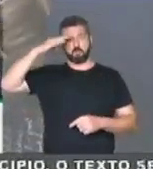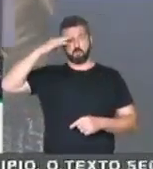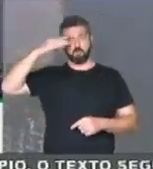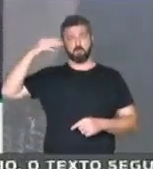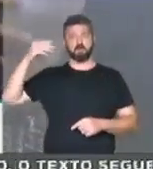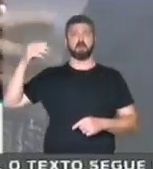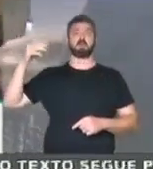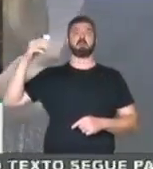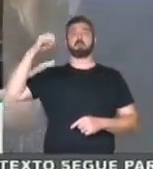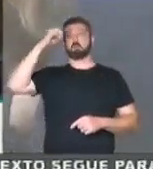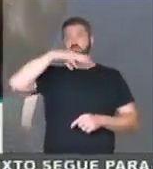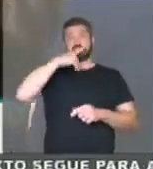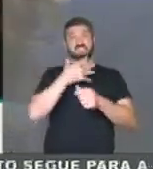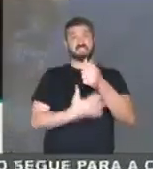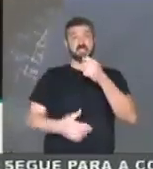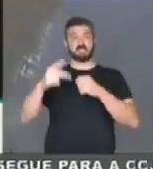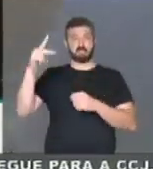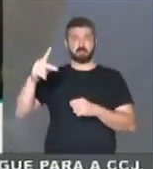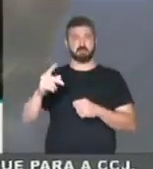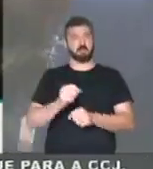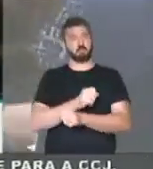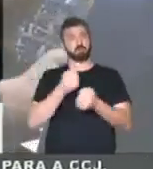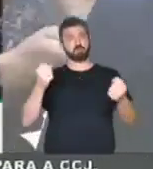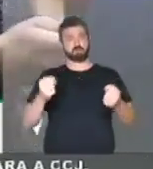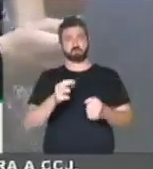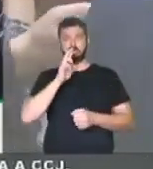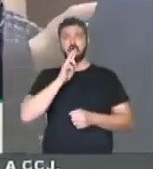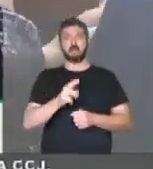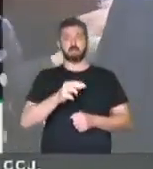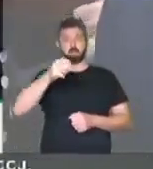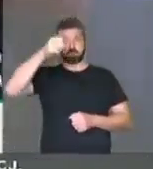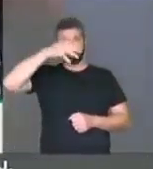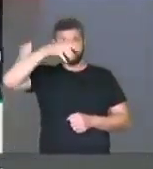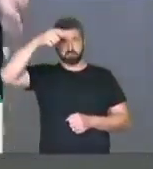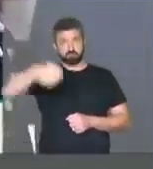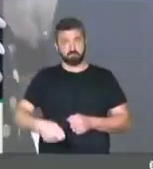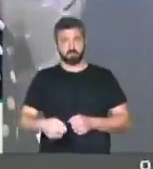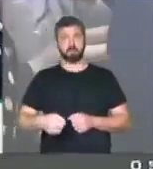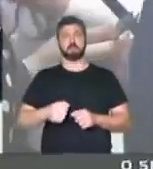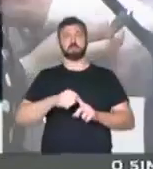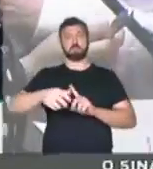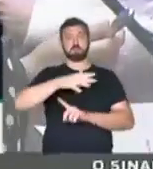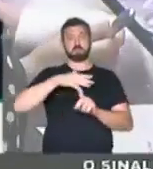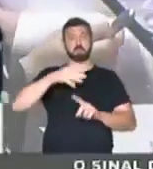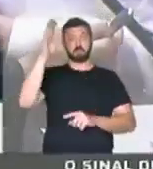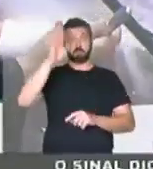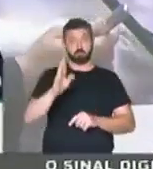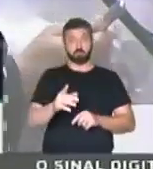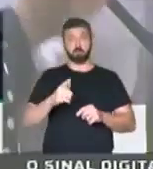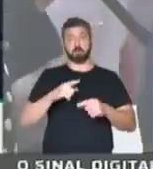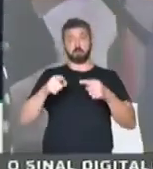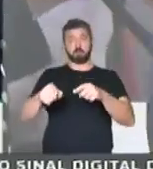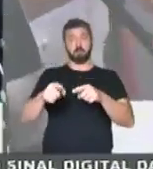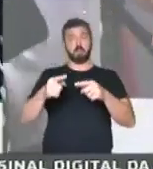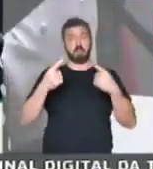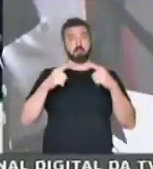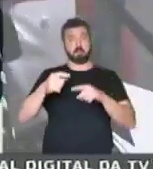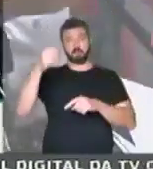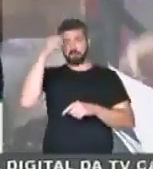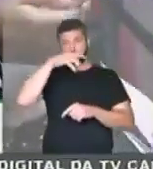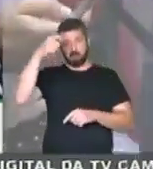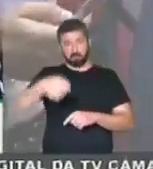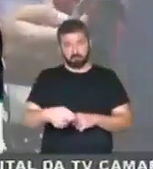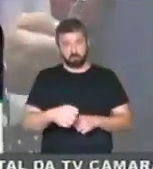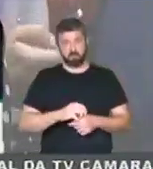sanguinária. E é inadmissível que depois dessa resposta enérgica que toda a sociedade brasileira deu a essa ameaça de